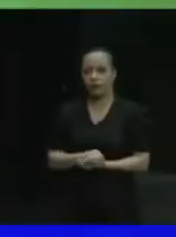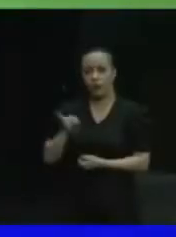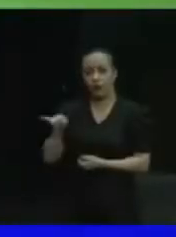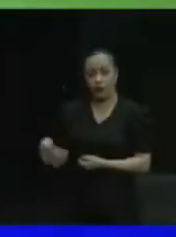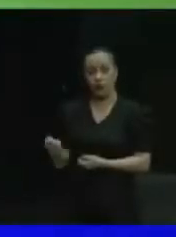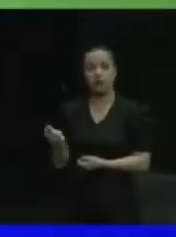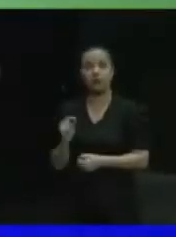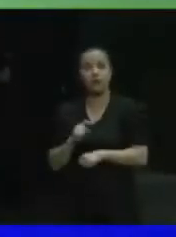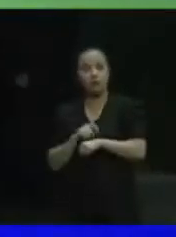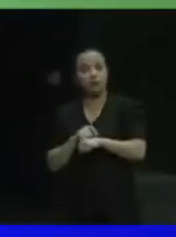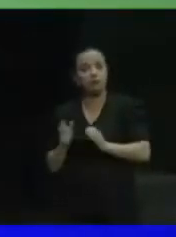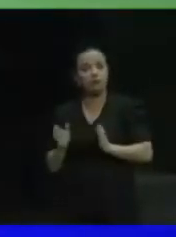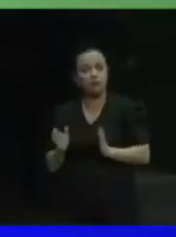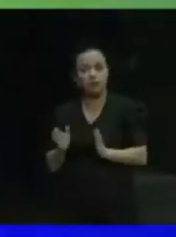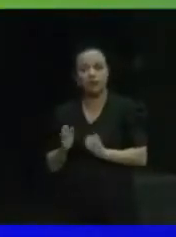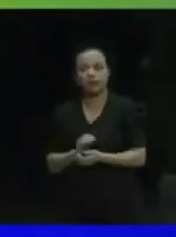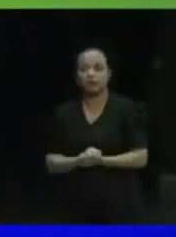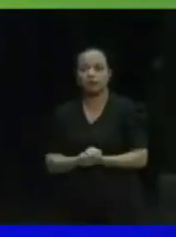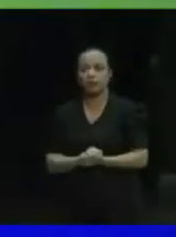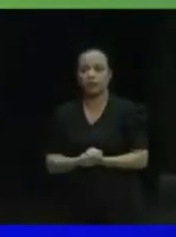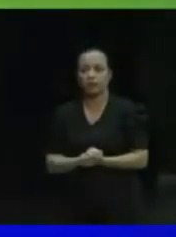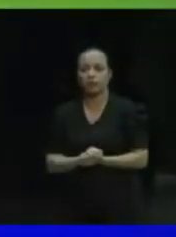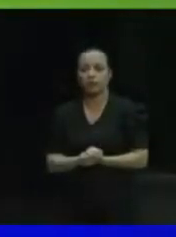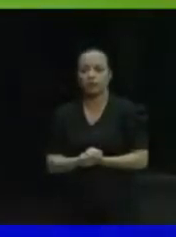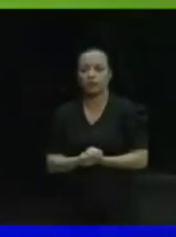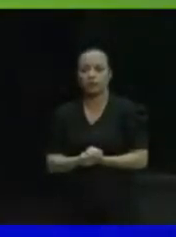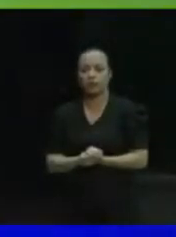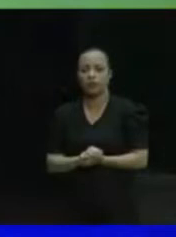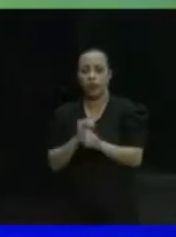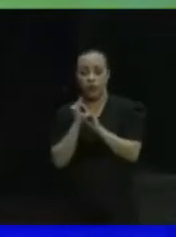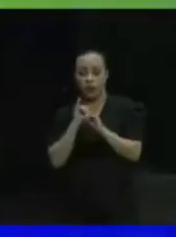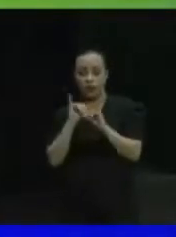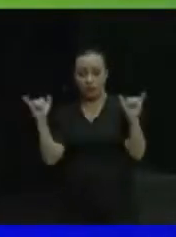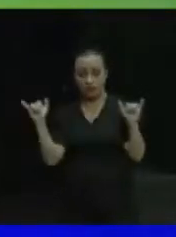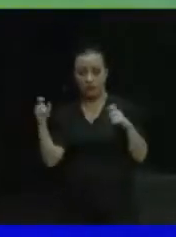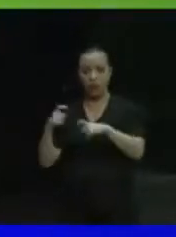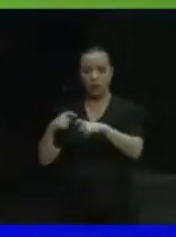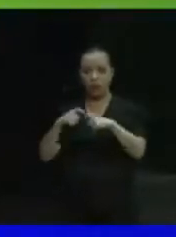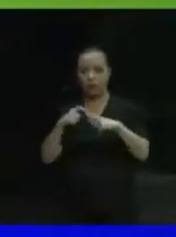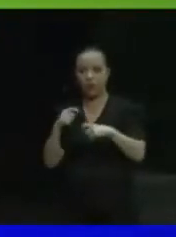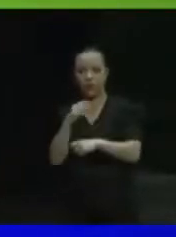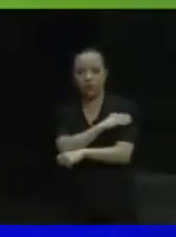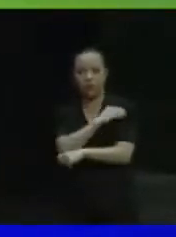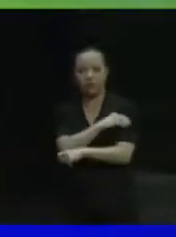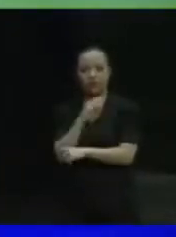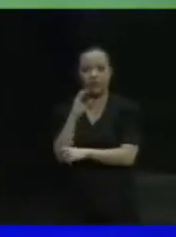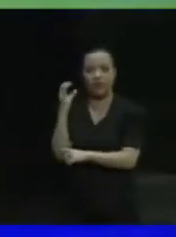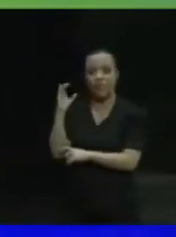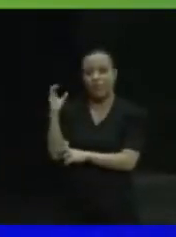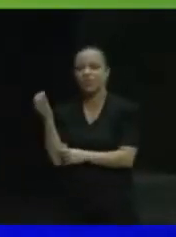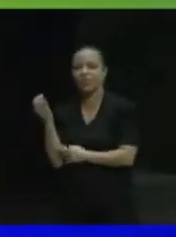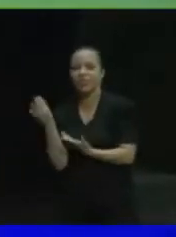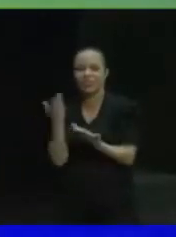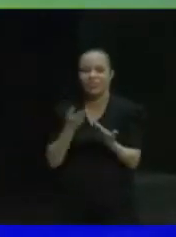Aproveito também o momento para endereçar minhas homenagens aos médicos, enfermeiros e cientistas,